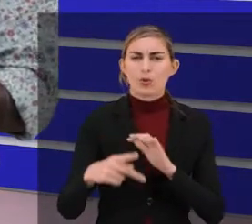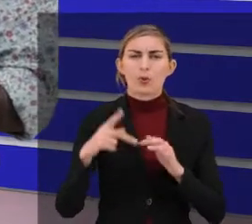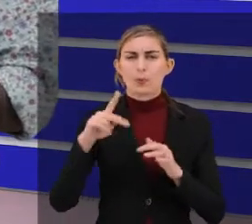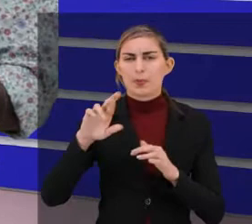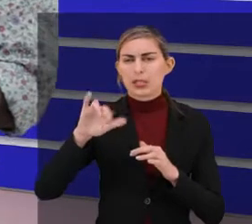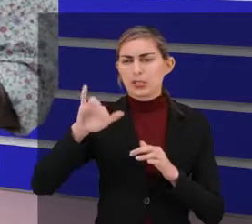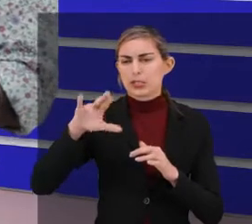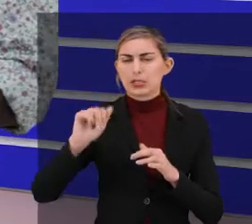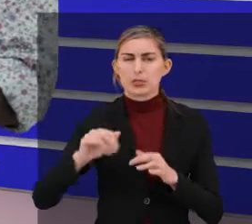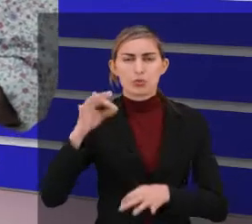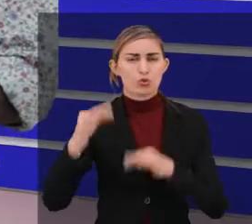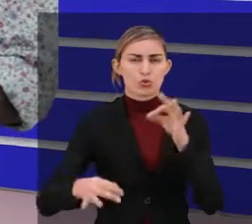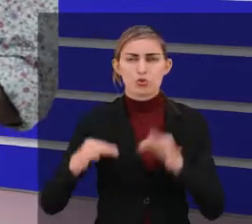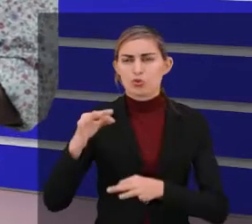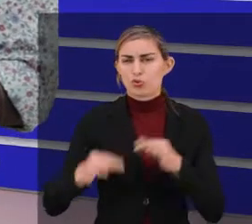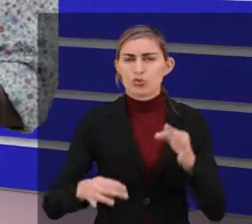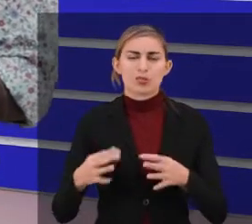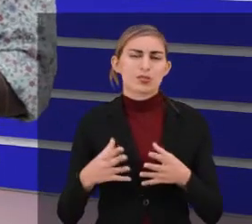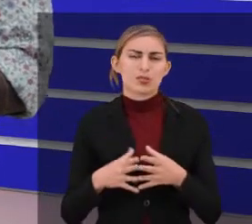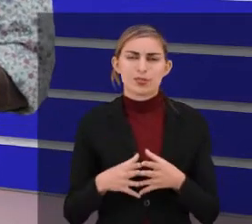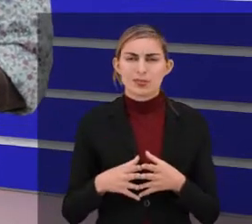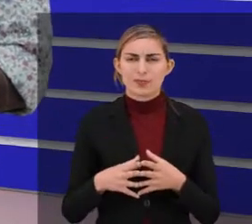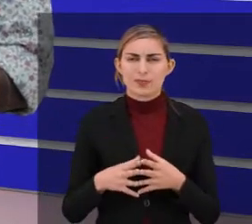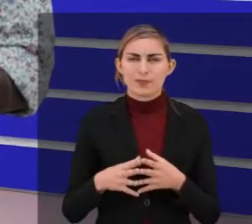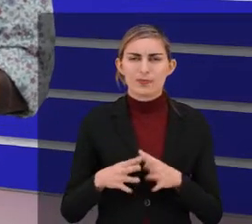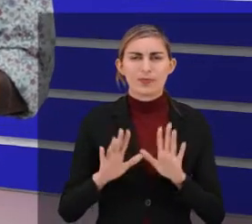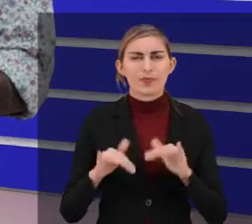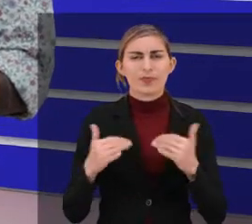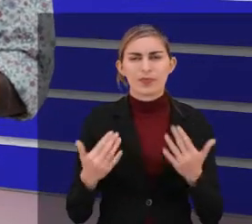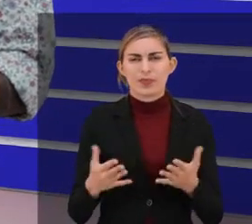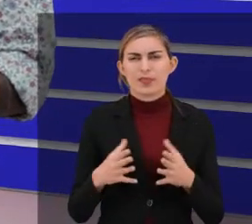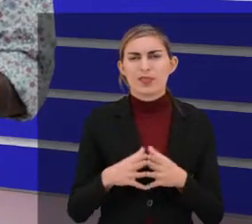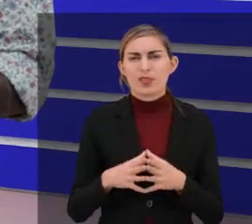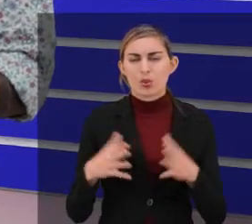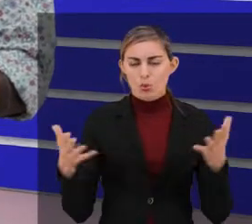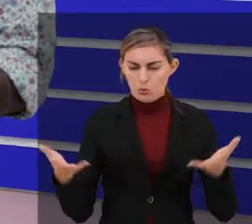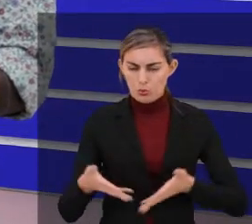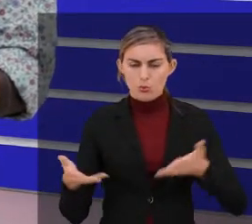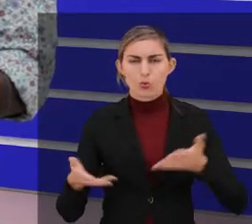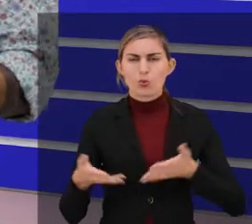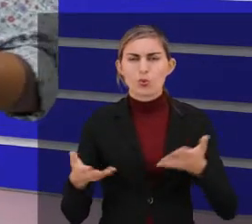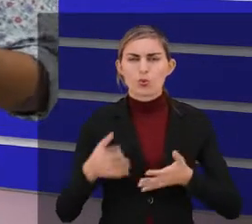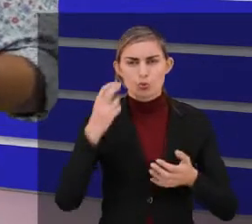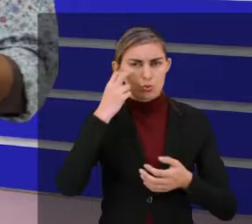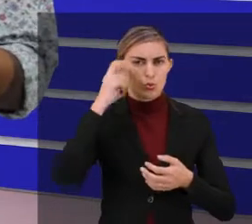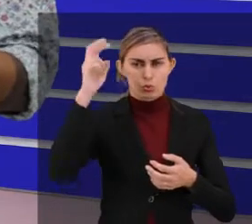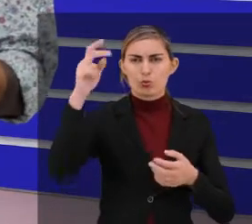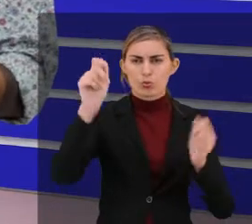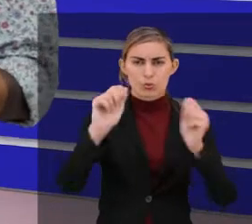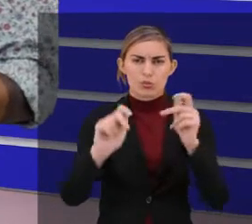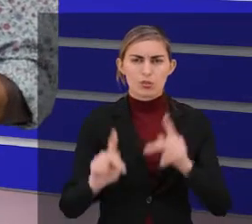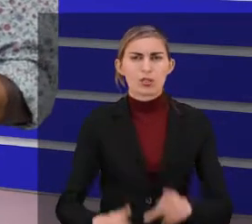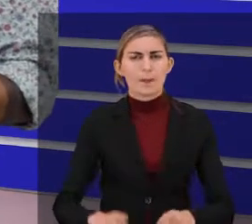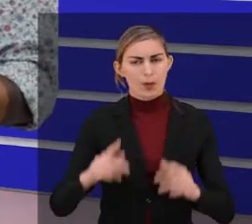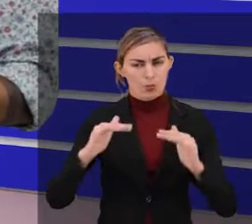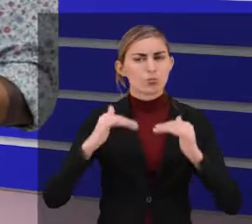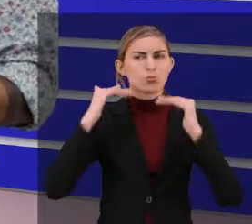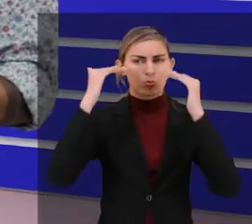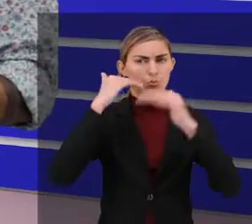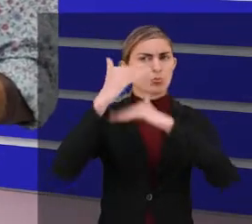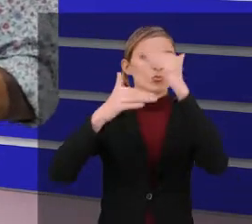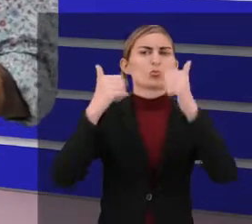justiça restaurativa, que é a voluntariedade. Né? Hoje a cultura de paz está numa potência muito